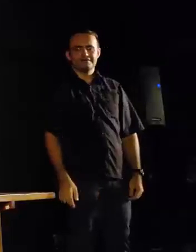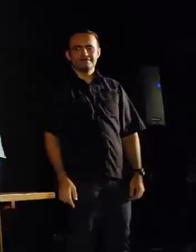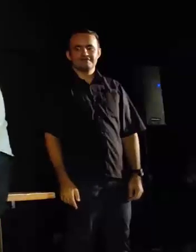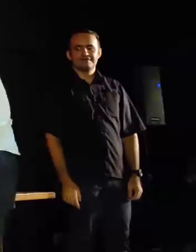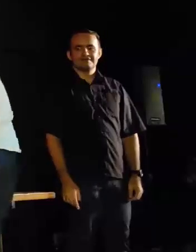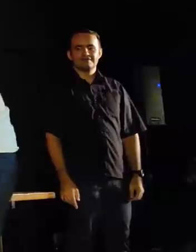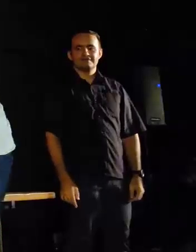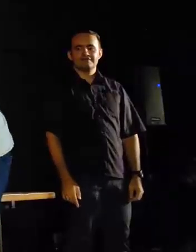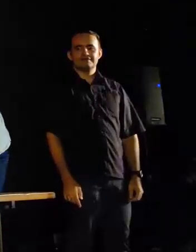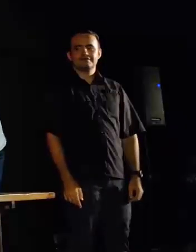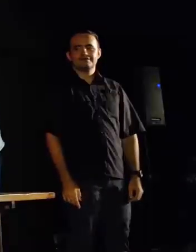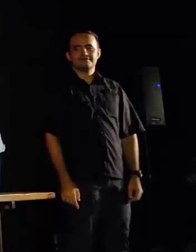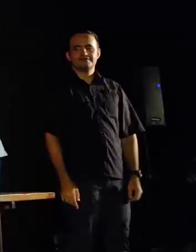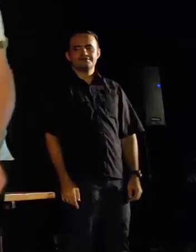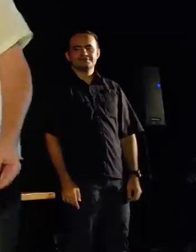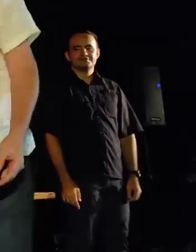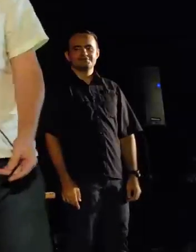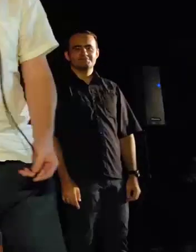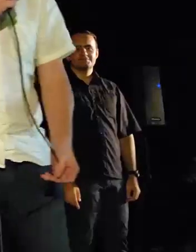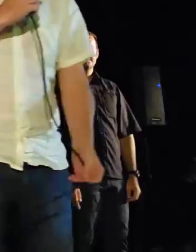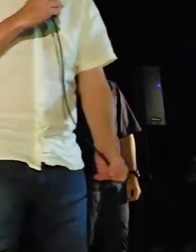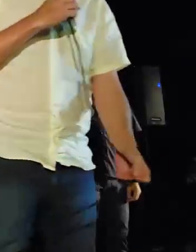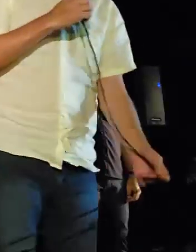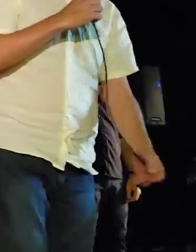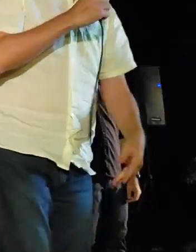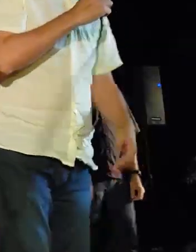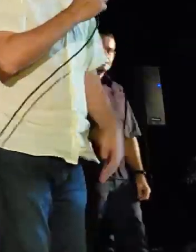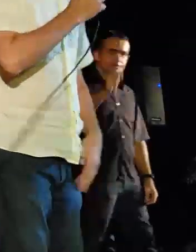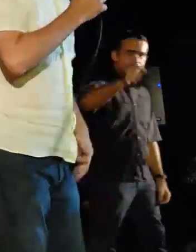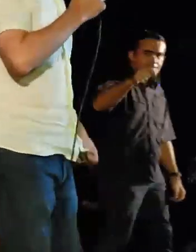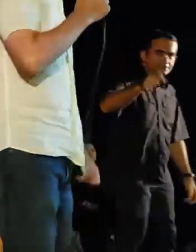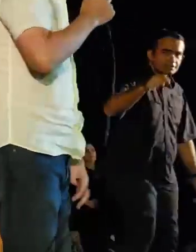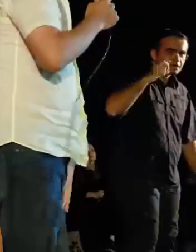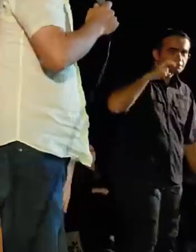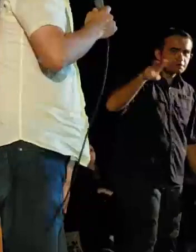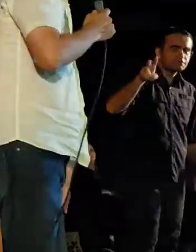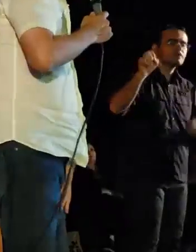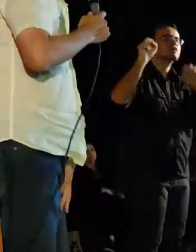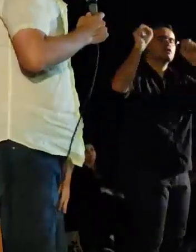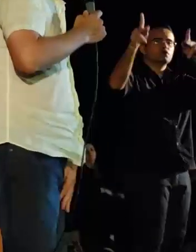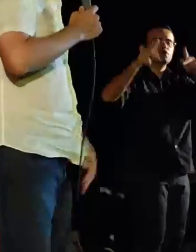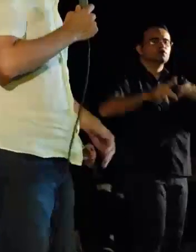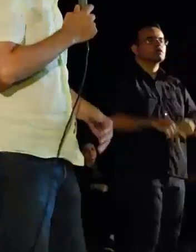Bom, isso. Tudo bem, Lucas? Tudo ok. Pessoal, muito